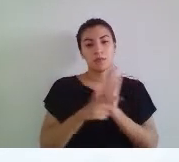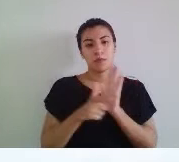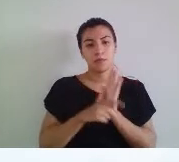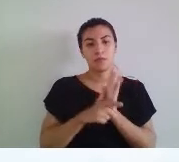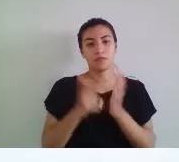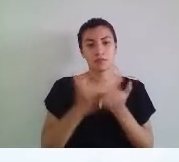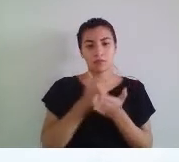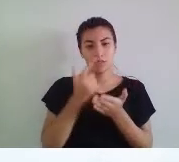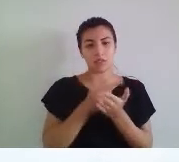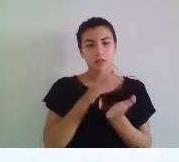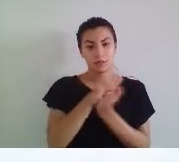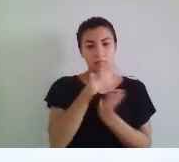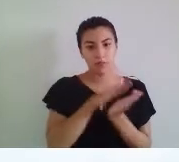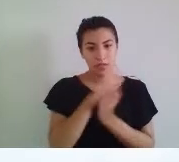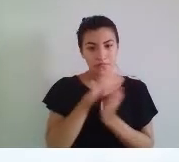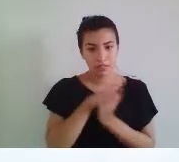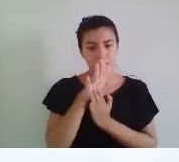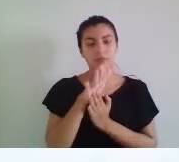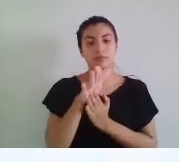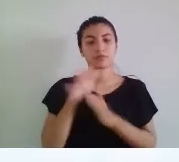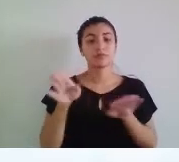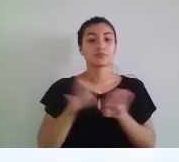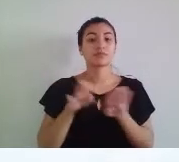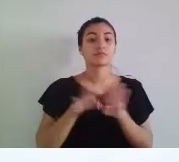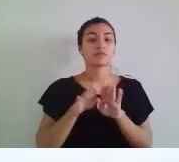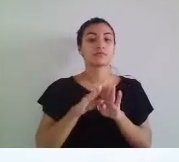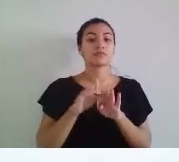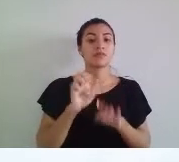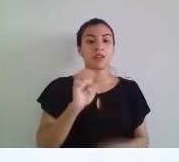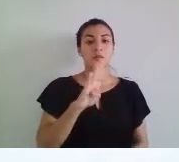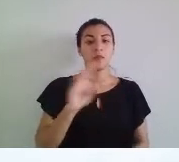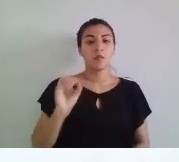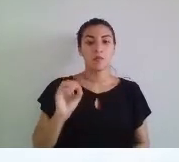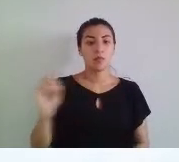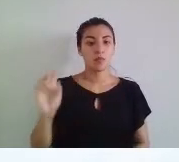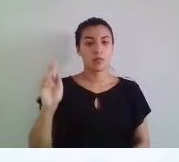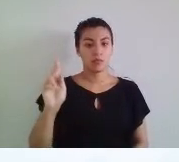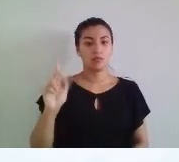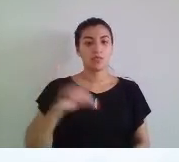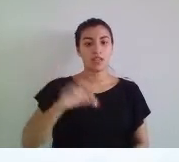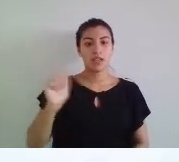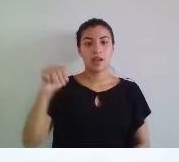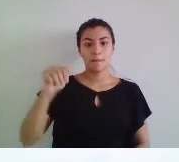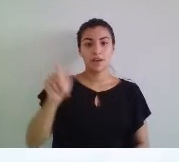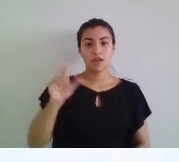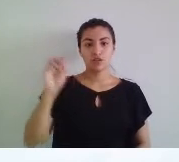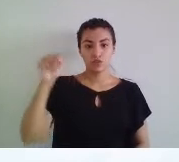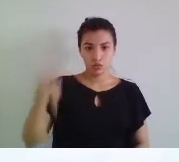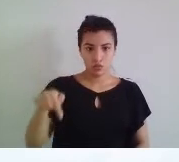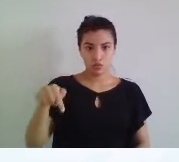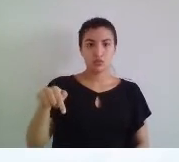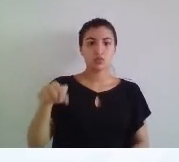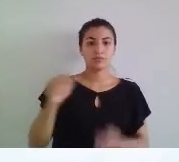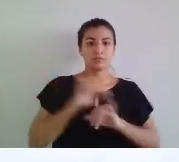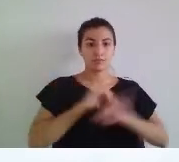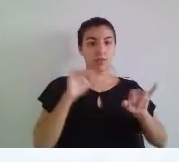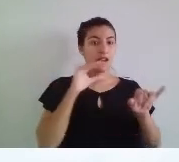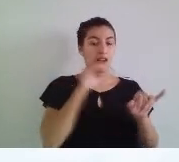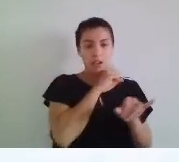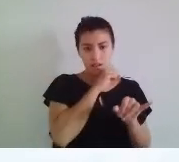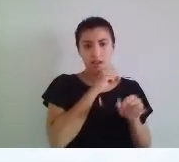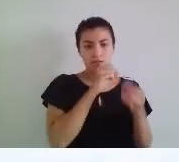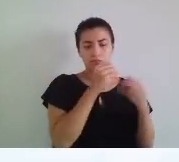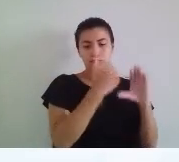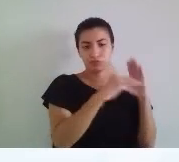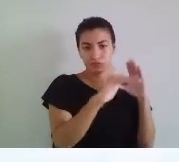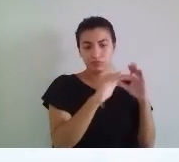livro impresso, que eu gosto muito, quanto na versão e-book. Na Amazon, a Amazon é a que entrega mais rápido, né, que faz as